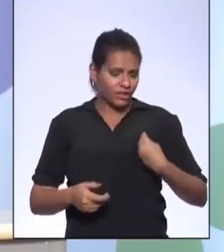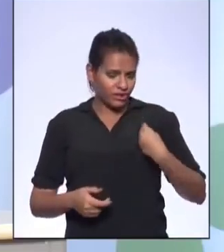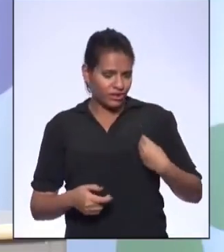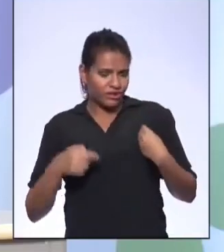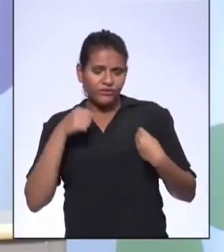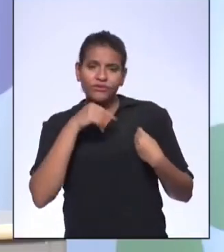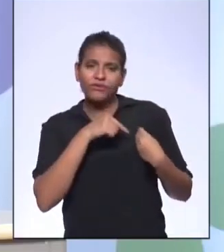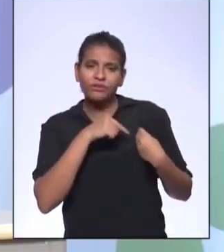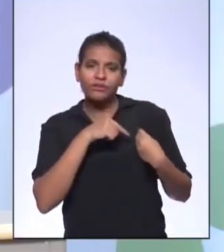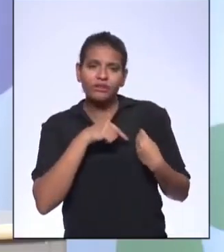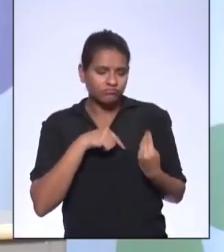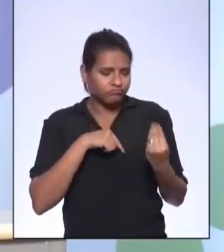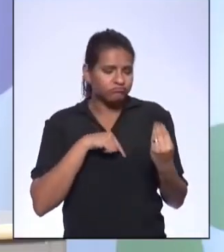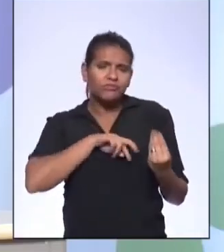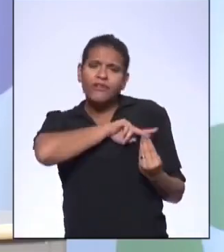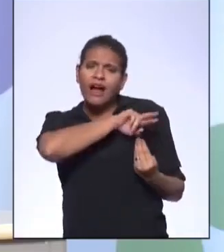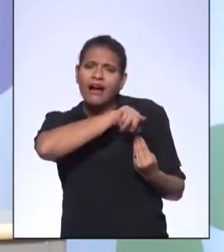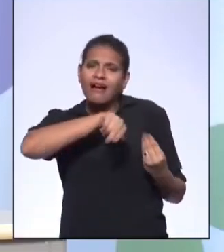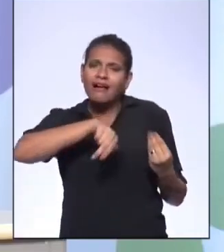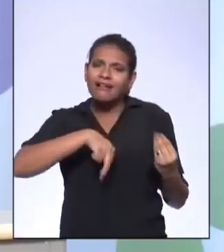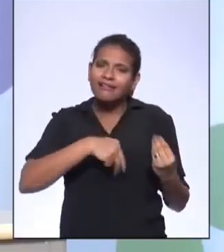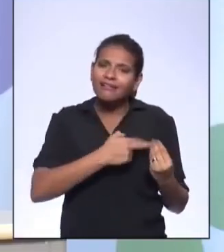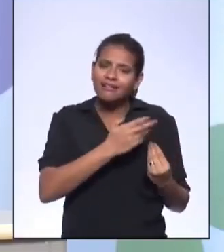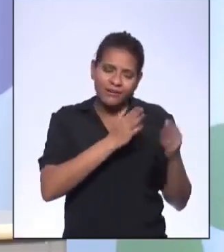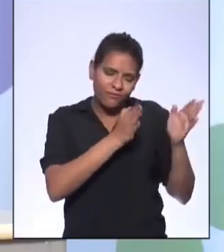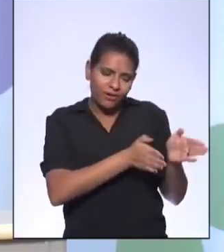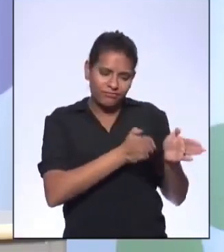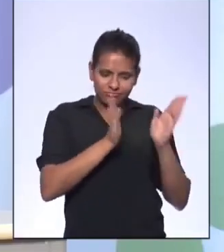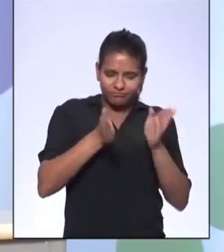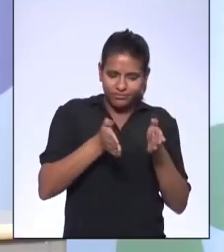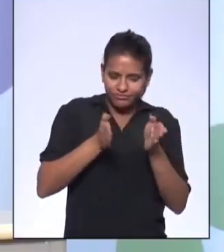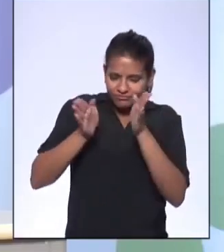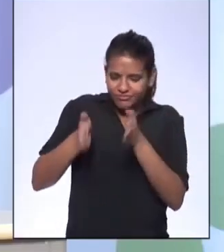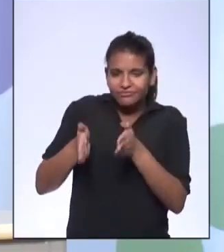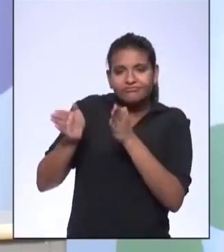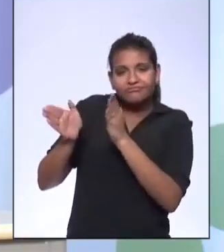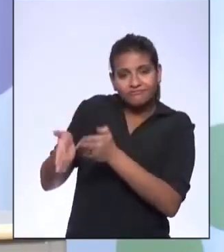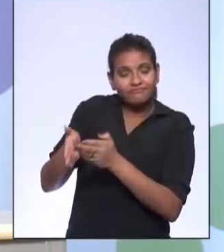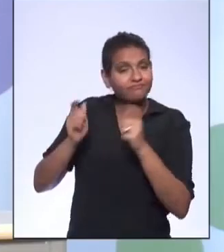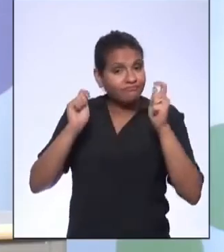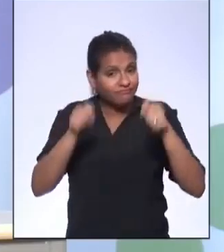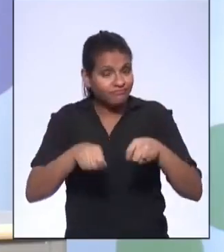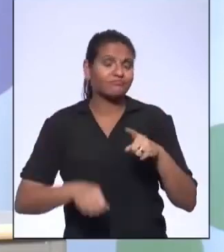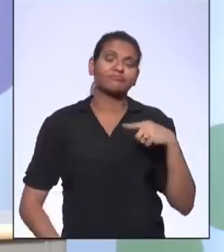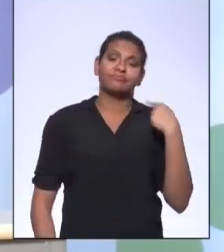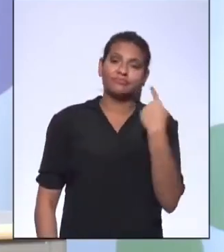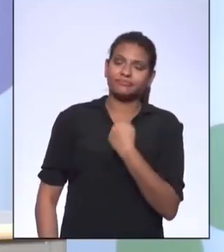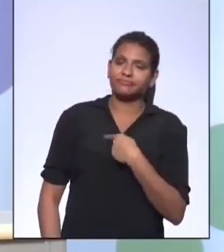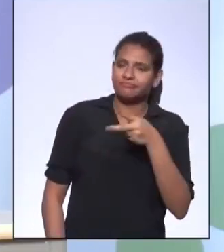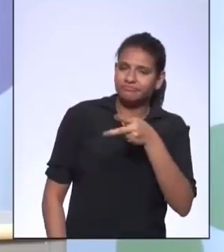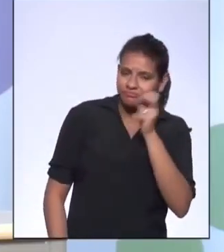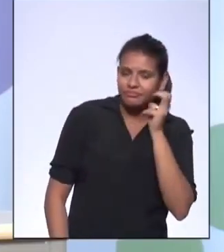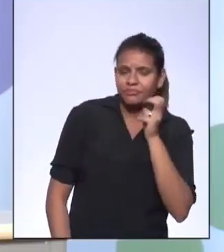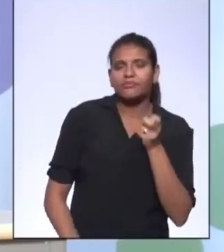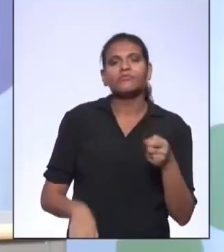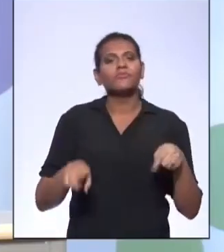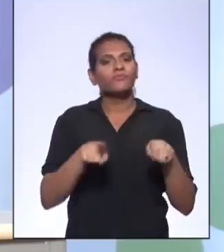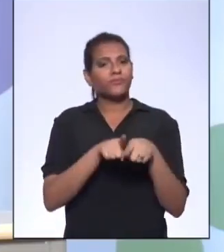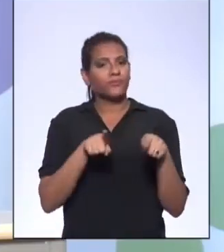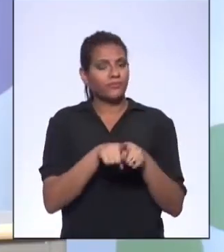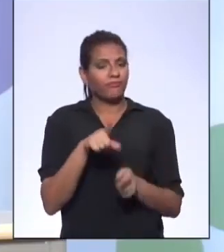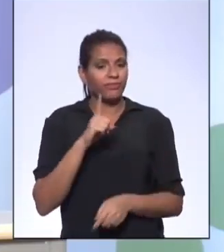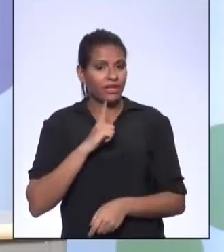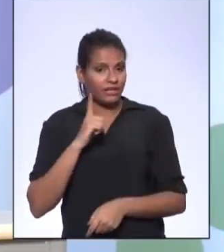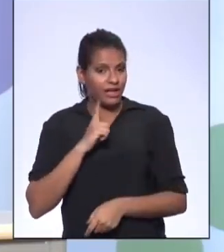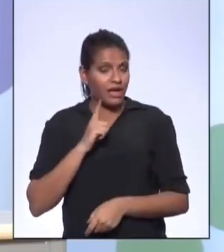é fundamental para a gente conseguir perceber que, assim como uma outra antropóloga muito importante, a